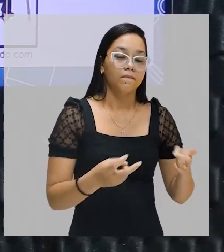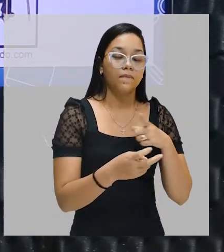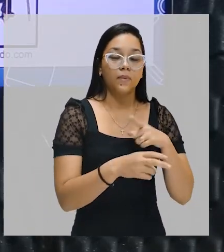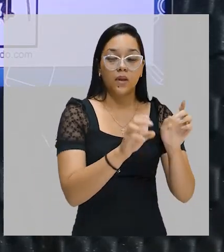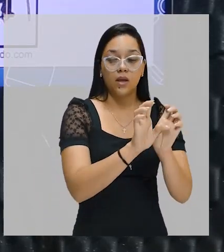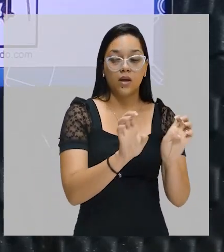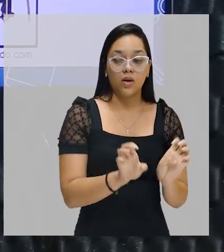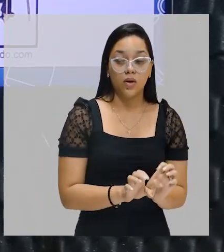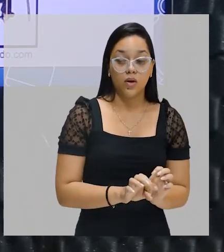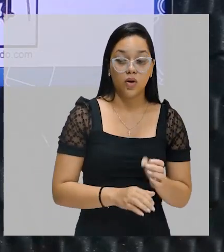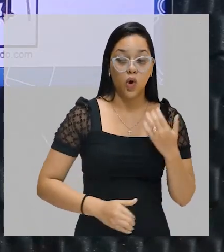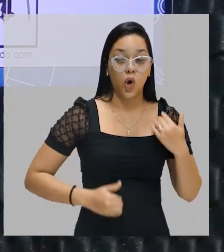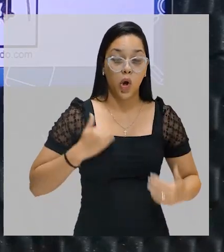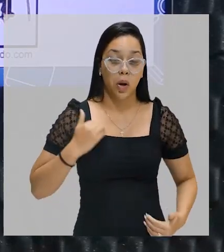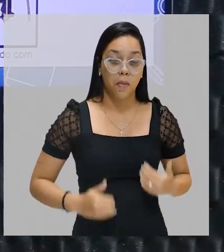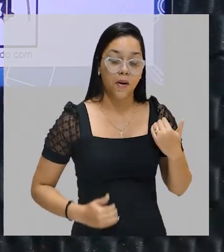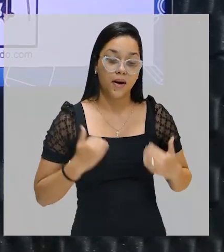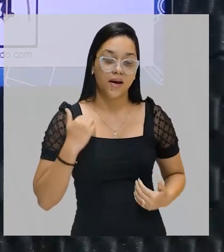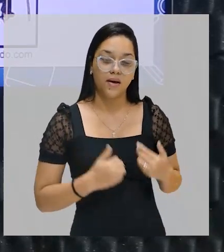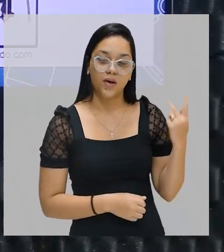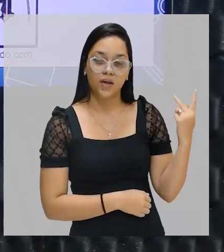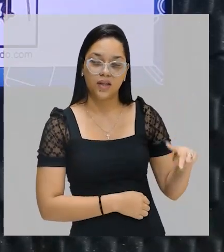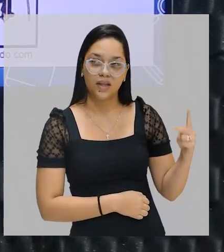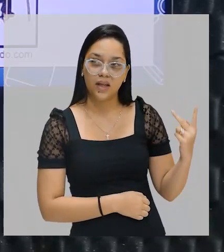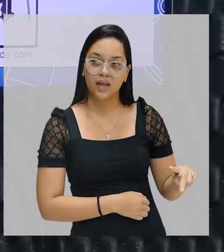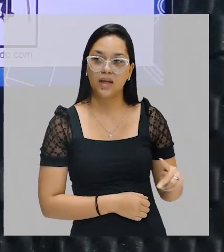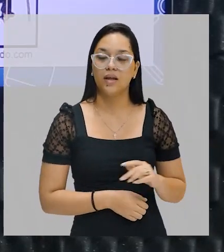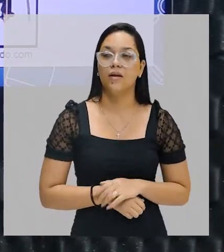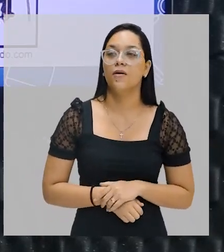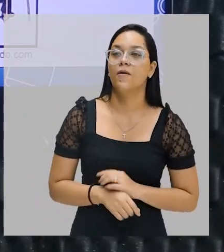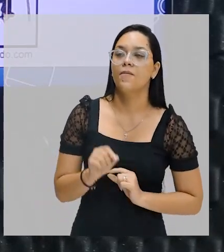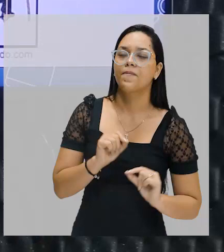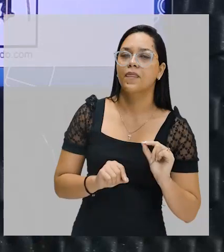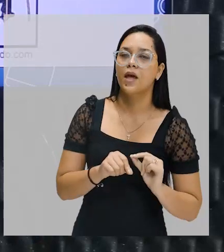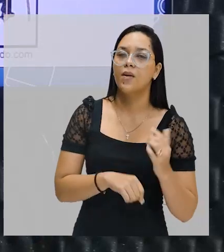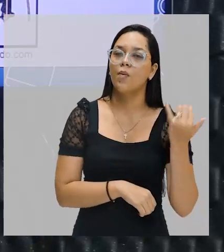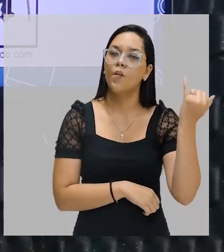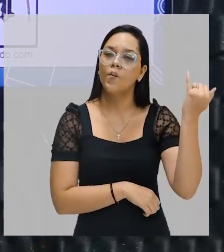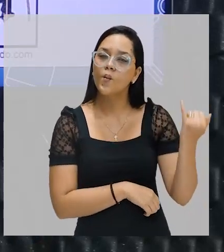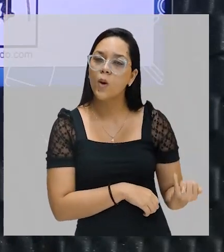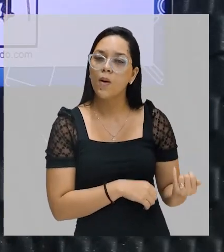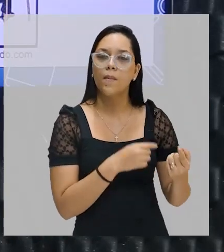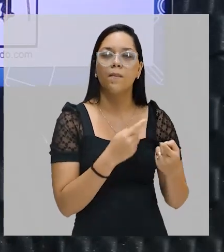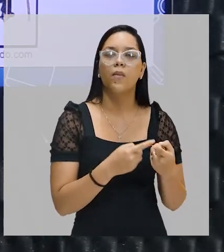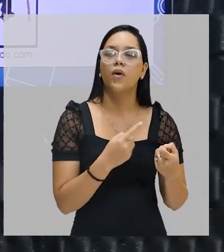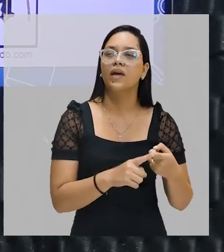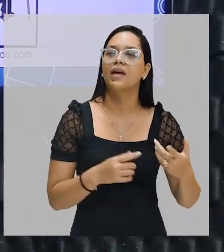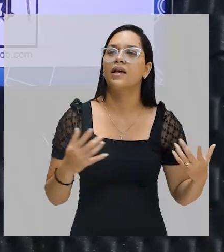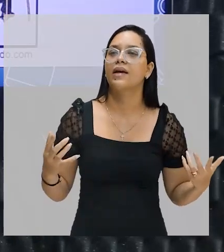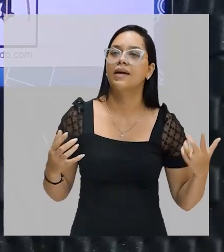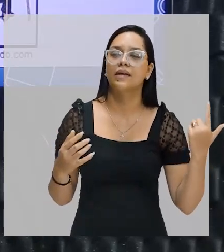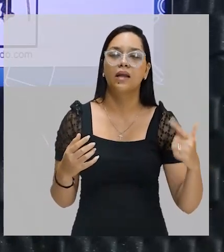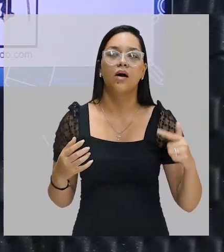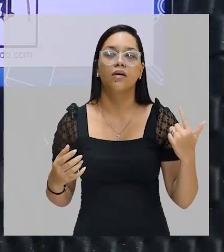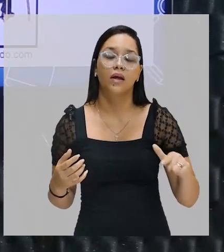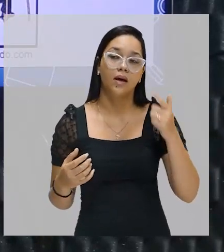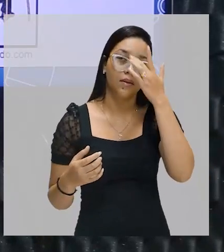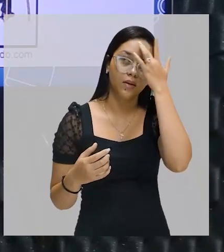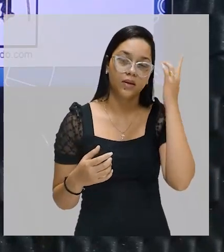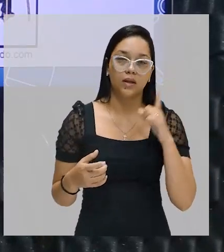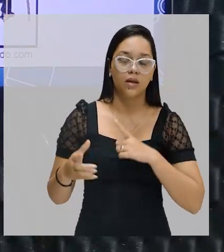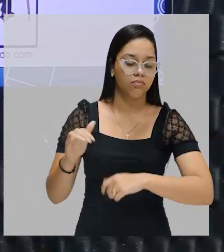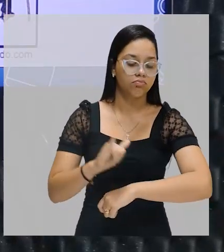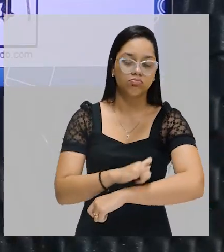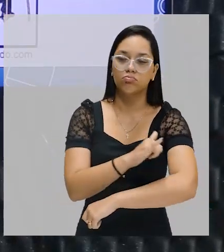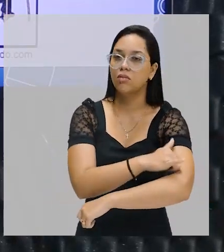estrutura corporal do homem pré-histórico. Aqui ele era um homem mais magro. Por que, que ele não era um indivíduo que ele tinha